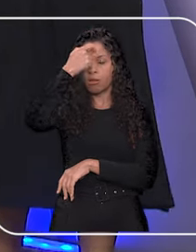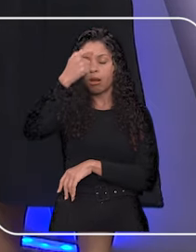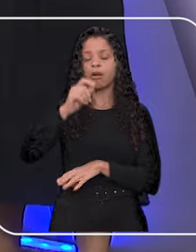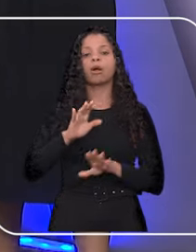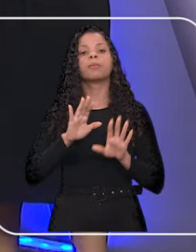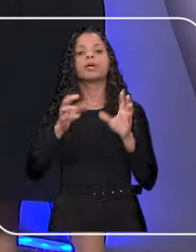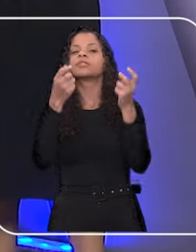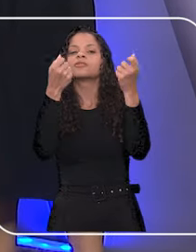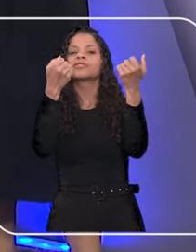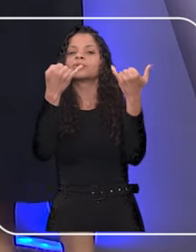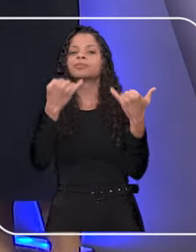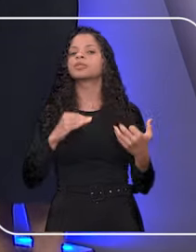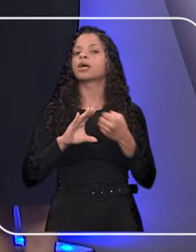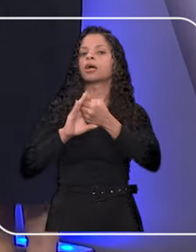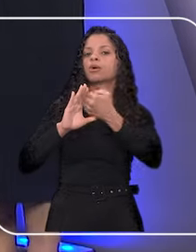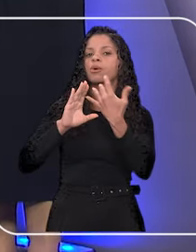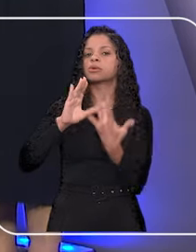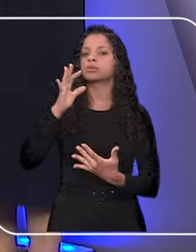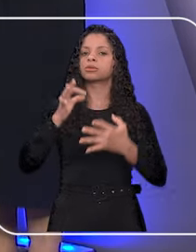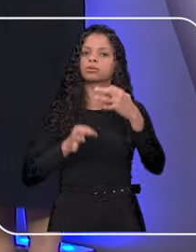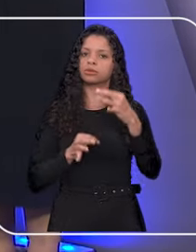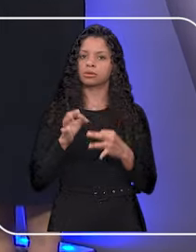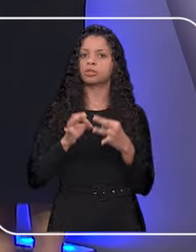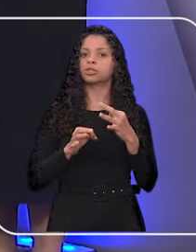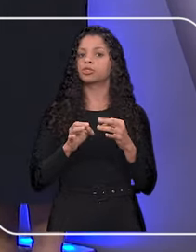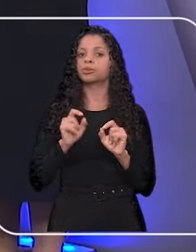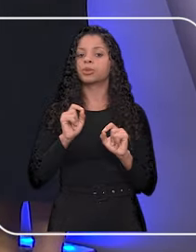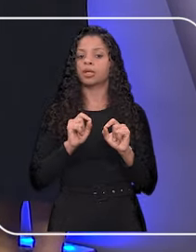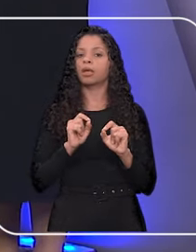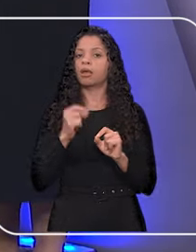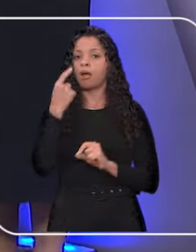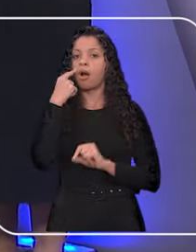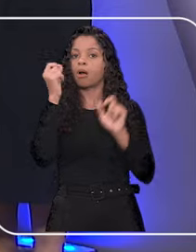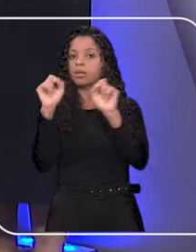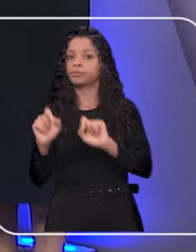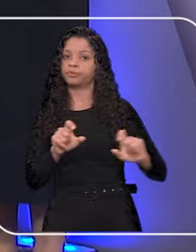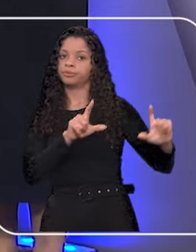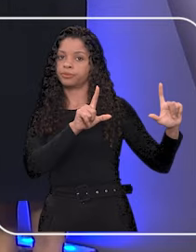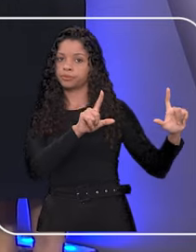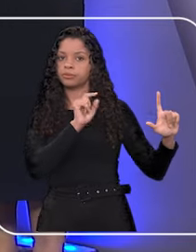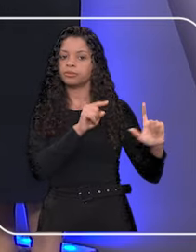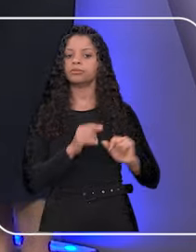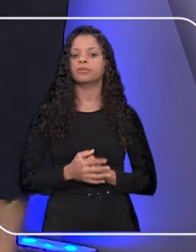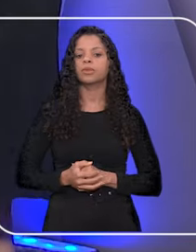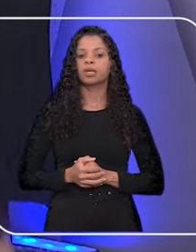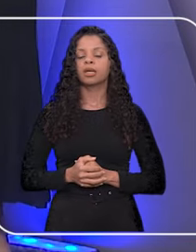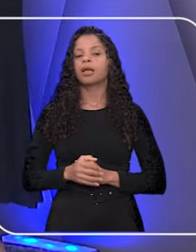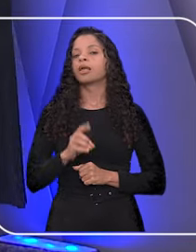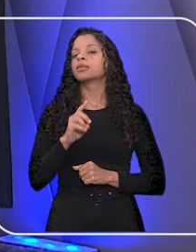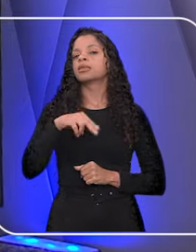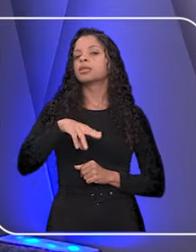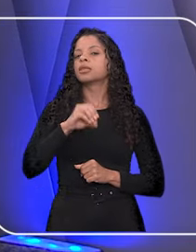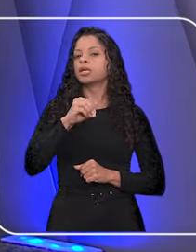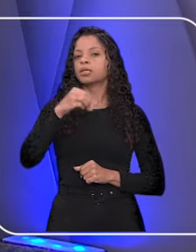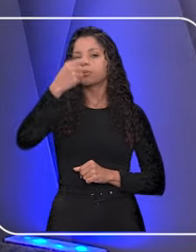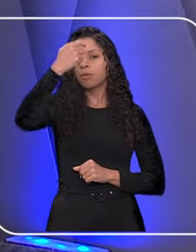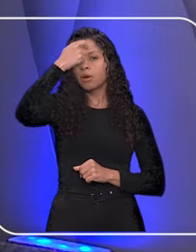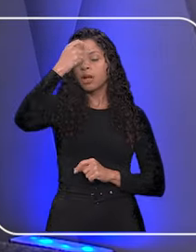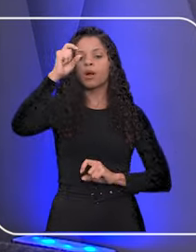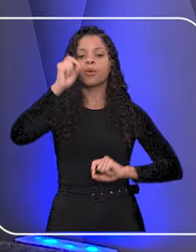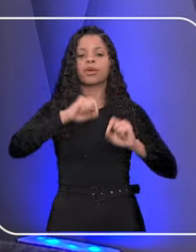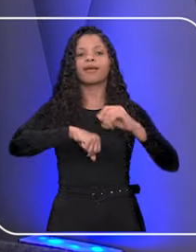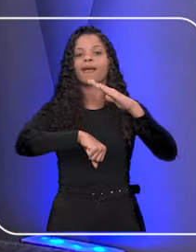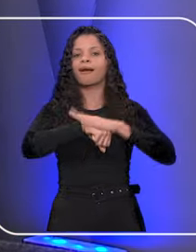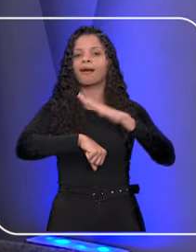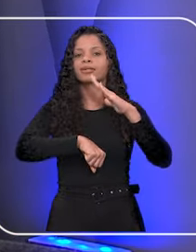vou te explicar agora esse conceito jurídico com ajuda aqui do nosso telão o dano moral é toda situação